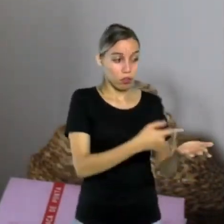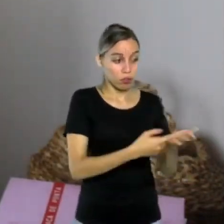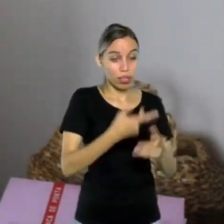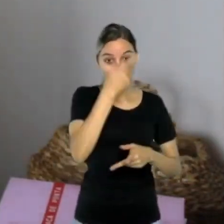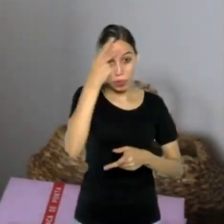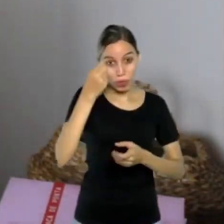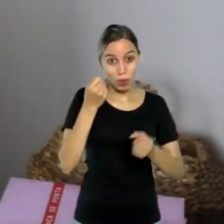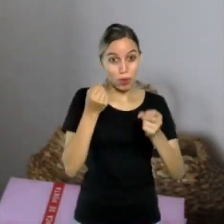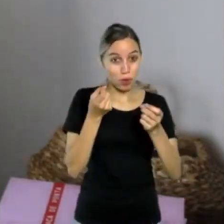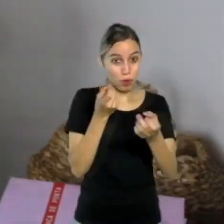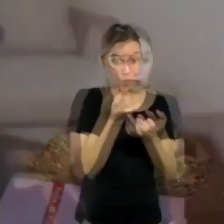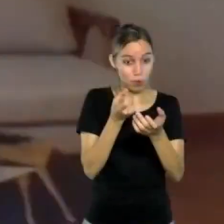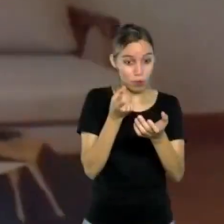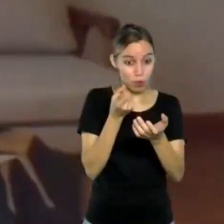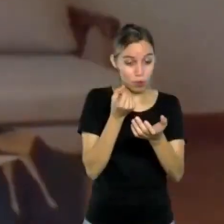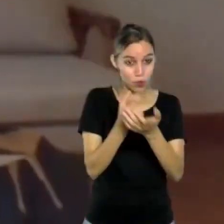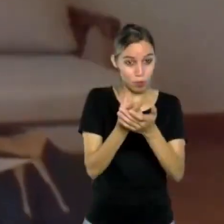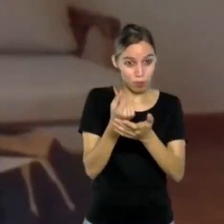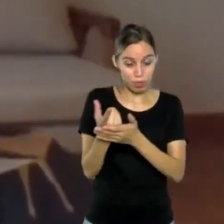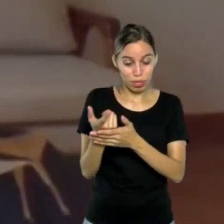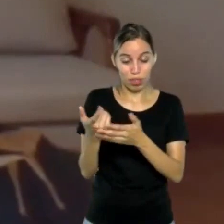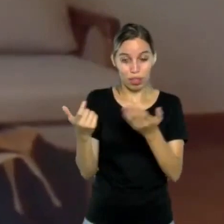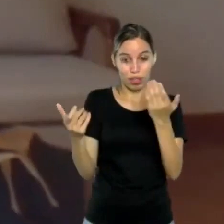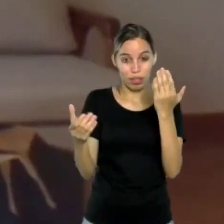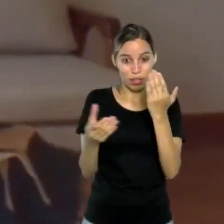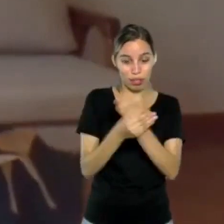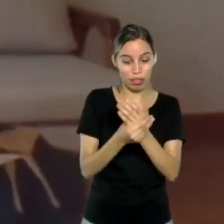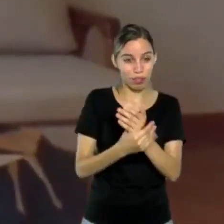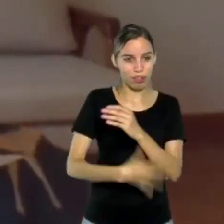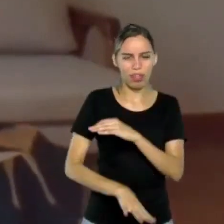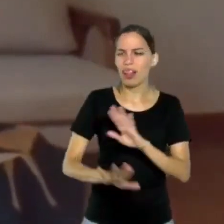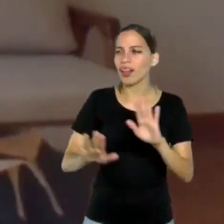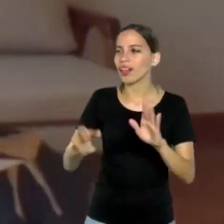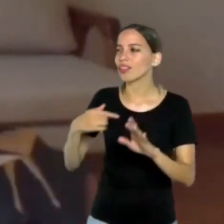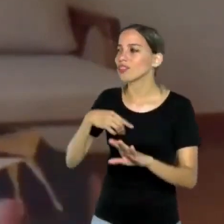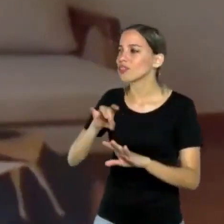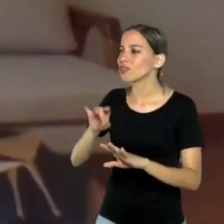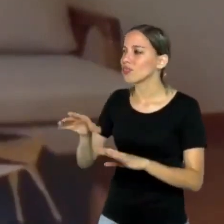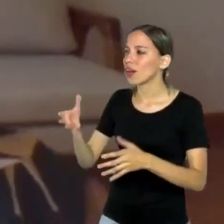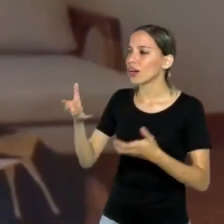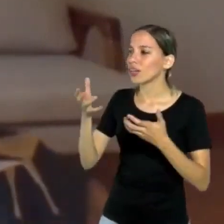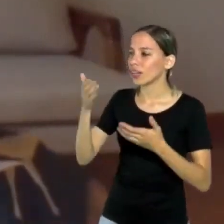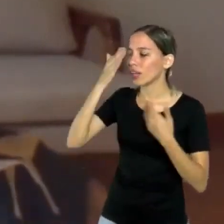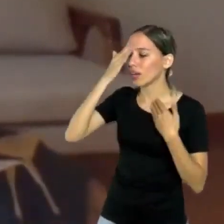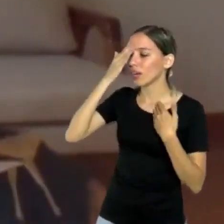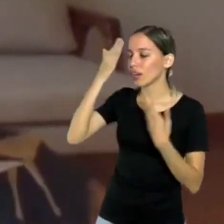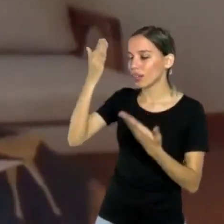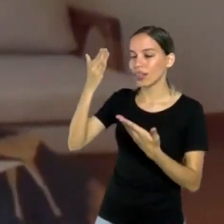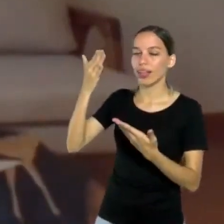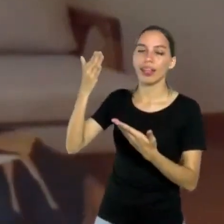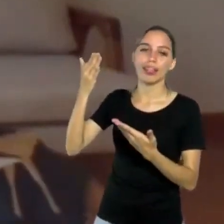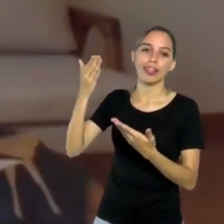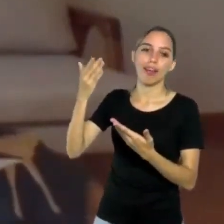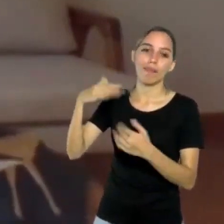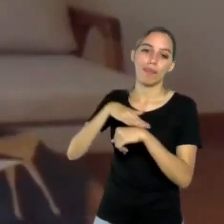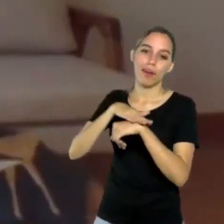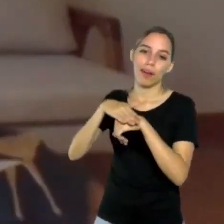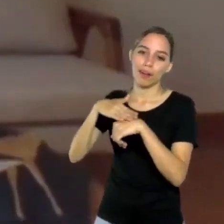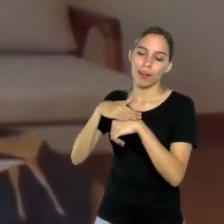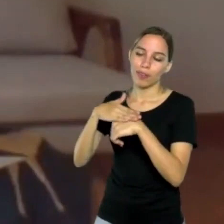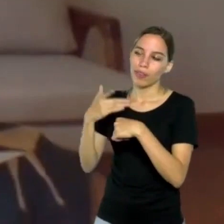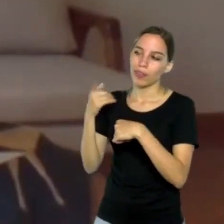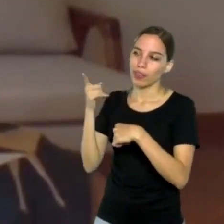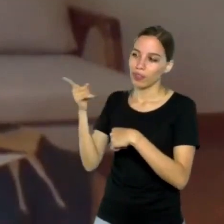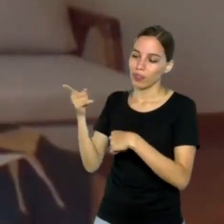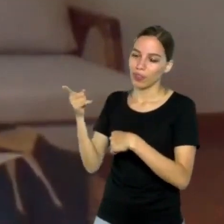Eu quero só agradecer mesmo a oportunidade, o papo, a conversa, que sempre é maravilhosa, a conversa com vocês,